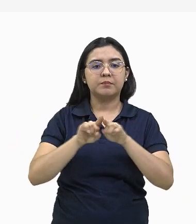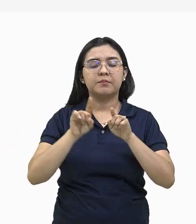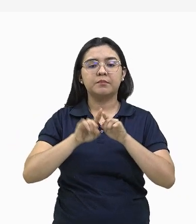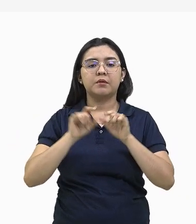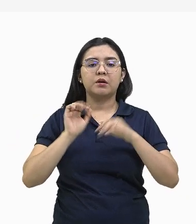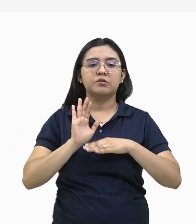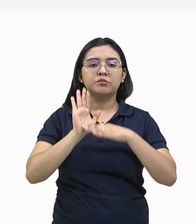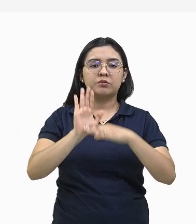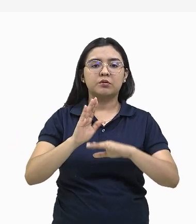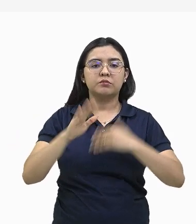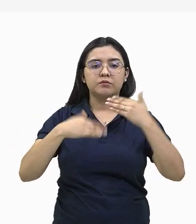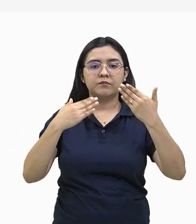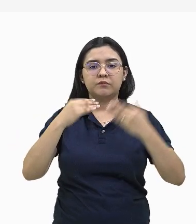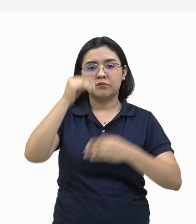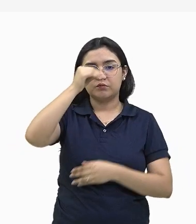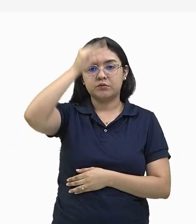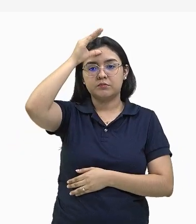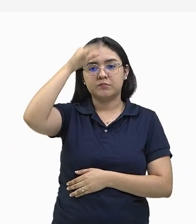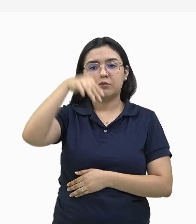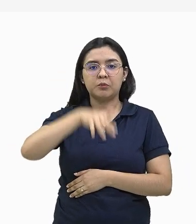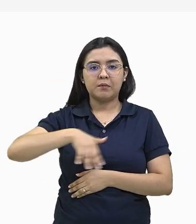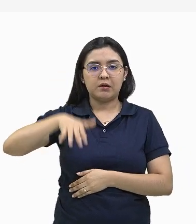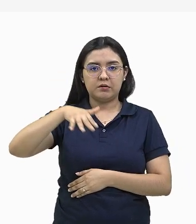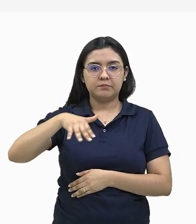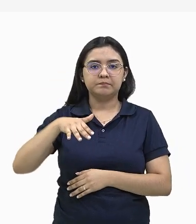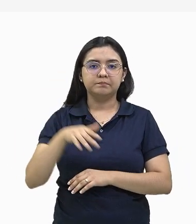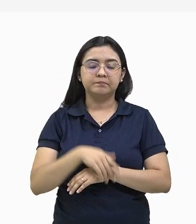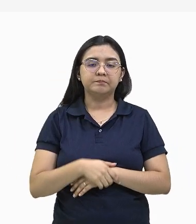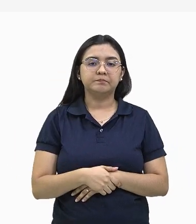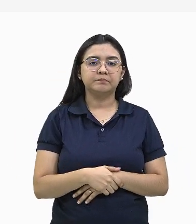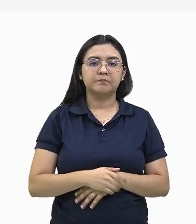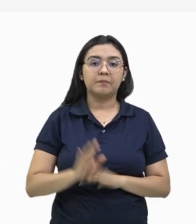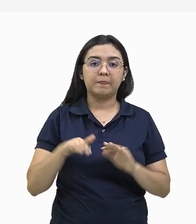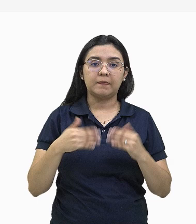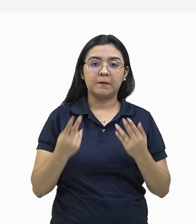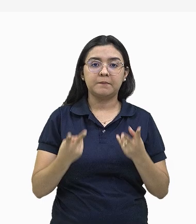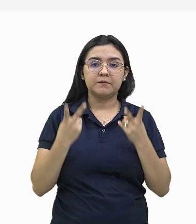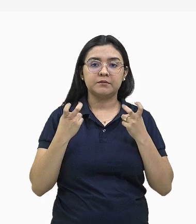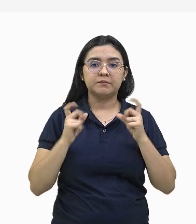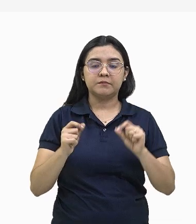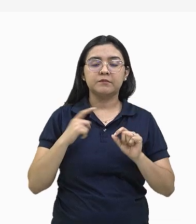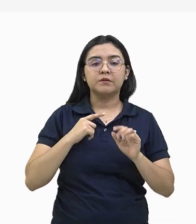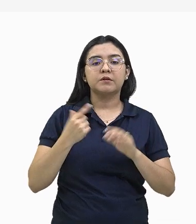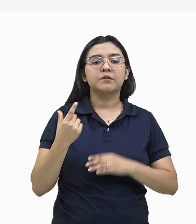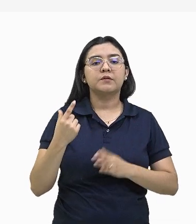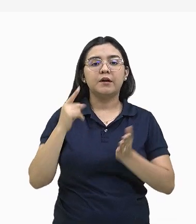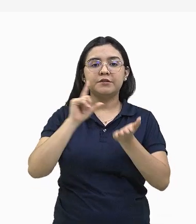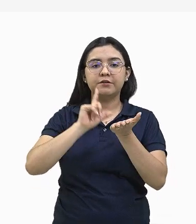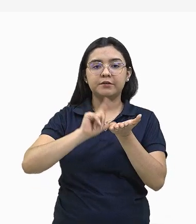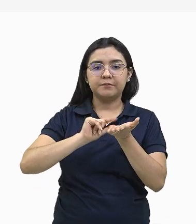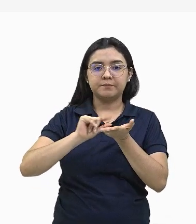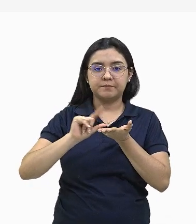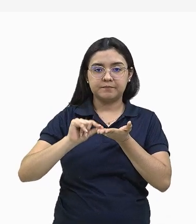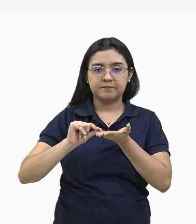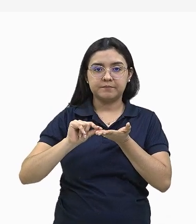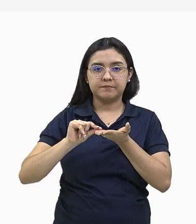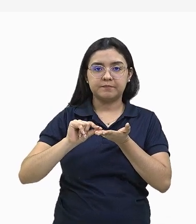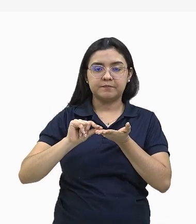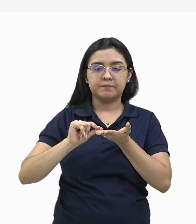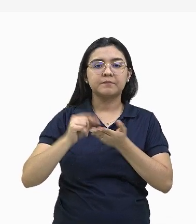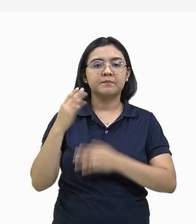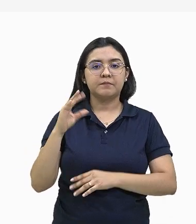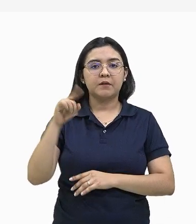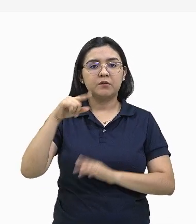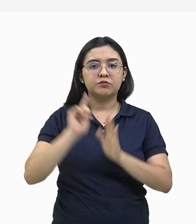do conhecimento em determinada área. Então, observe que o artigo científico, ele é um gênero